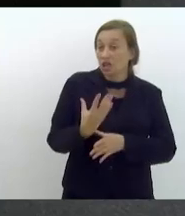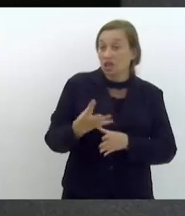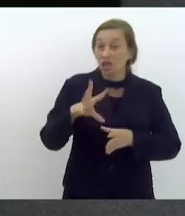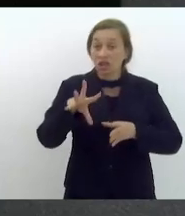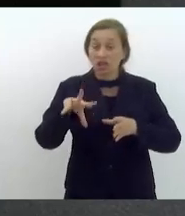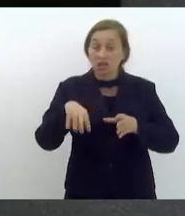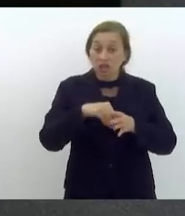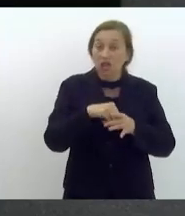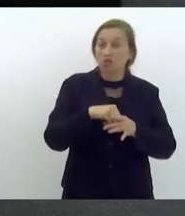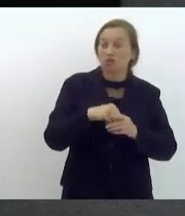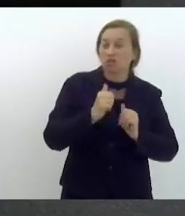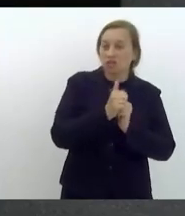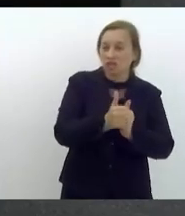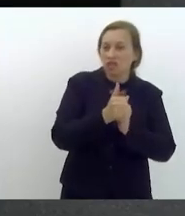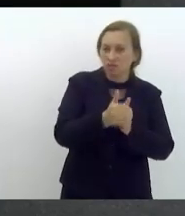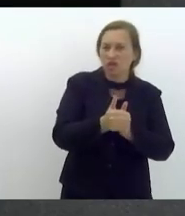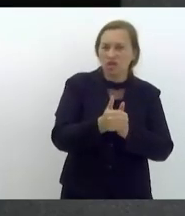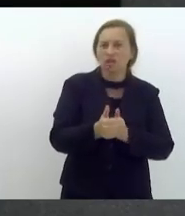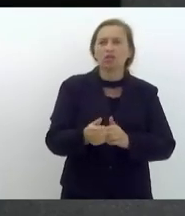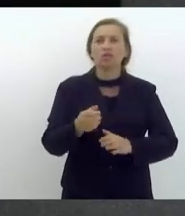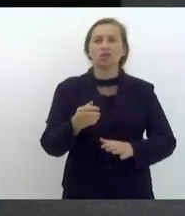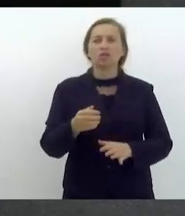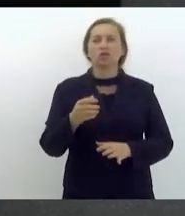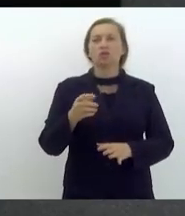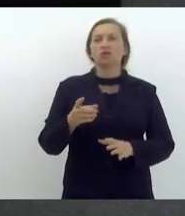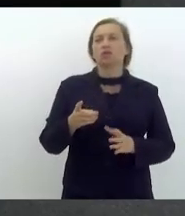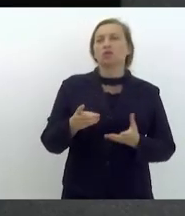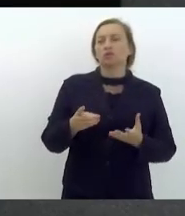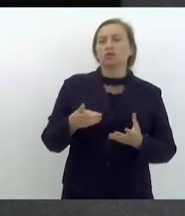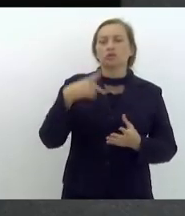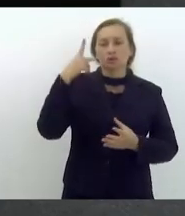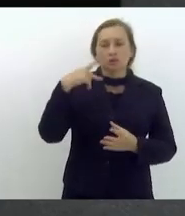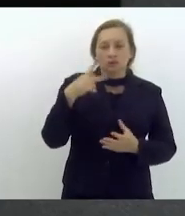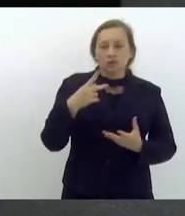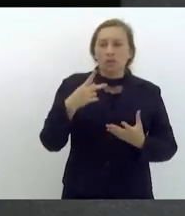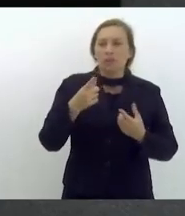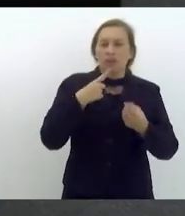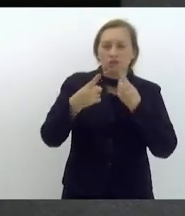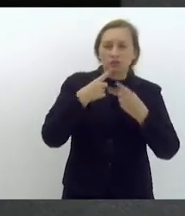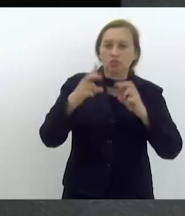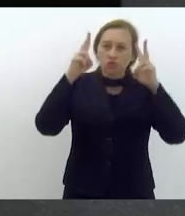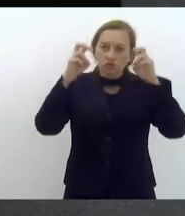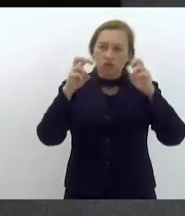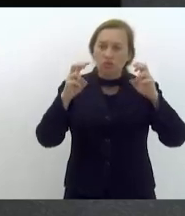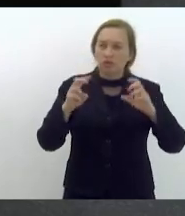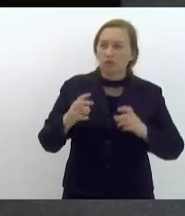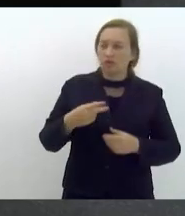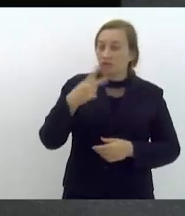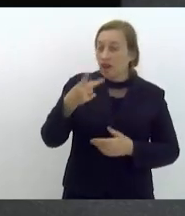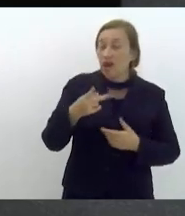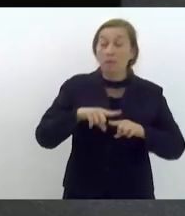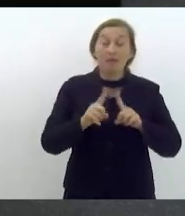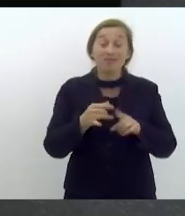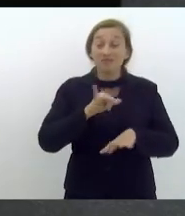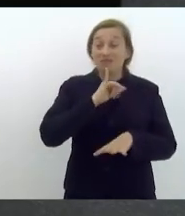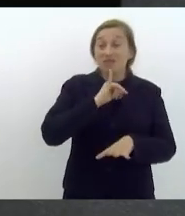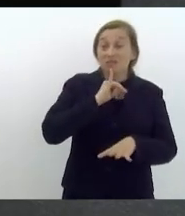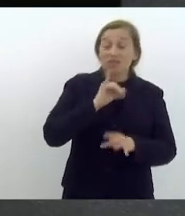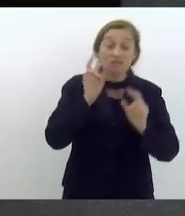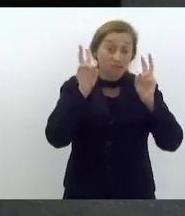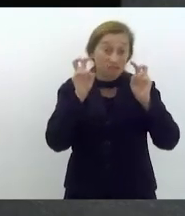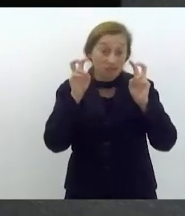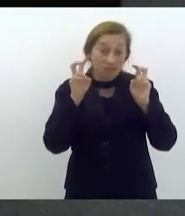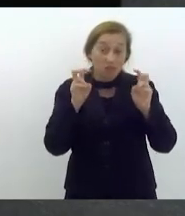do segmento aqui da da do Parlamento a necessidade discutir o tema e se posicionar Só que infelizmente nesse tema